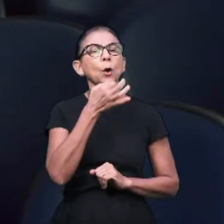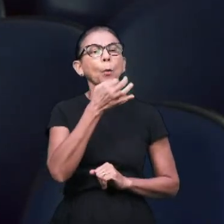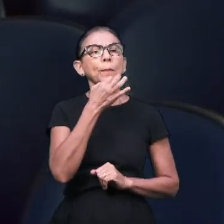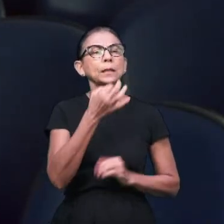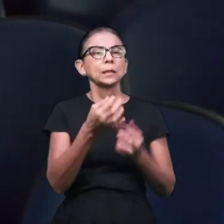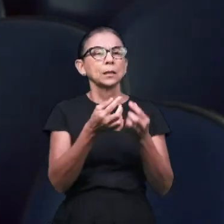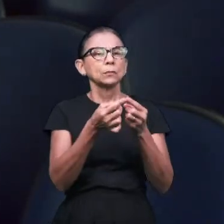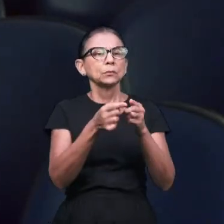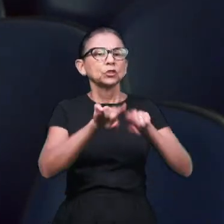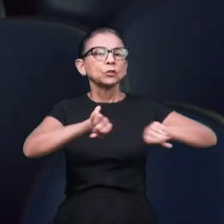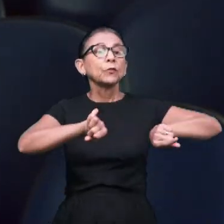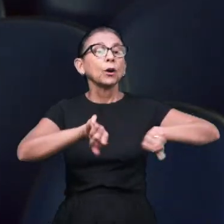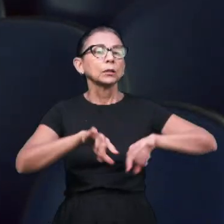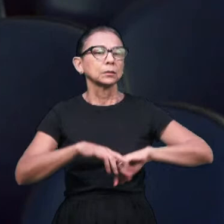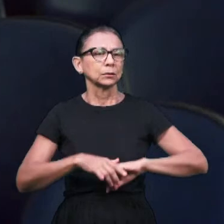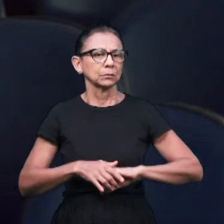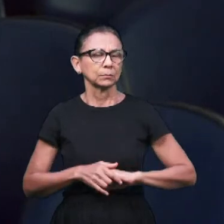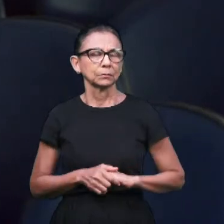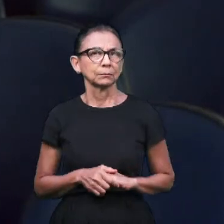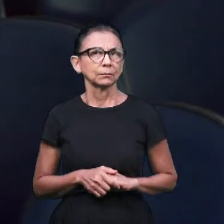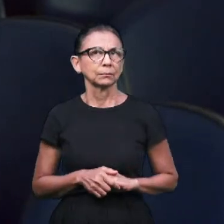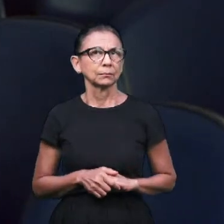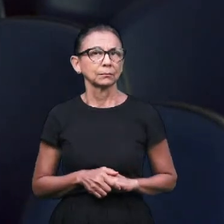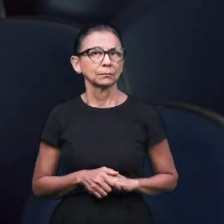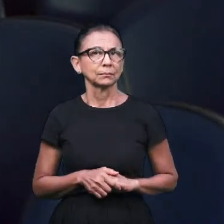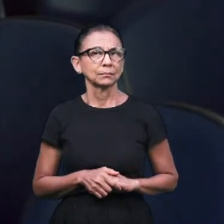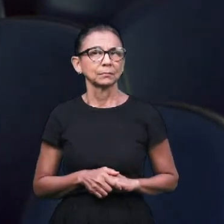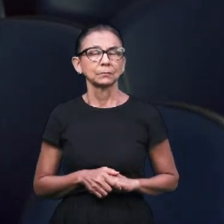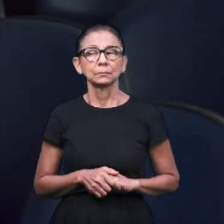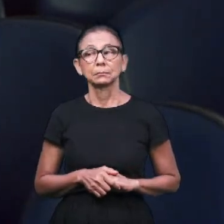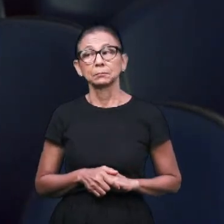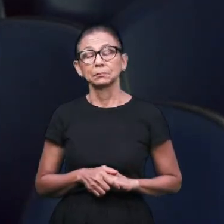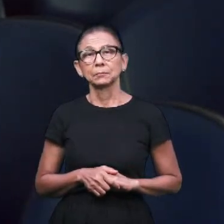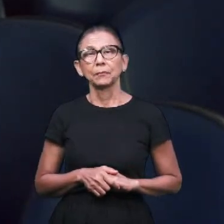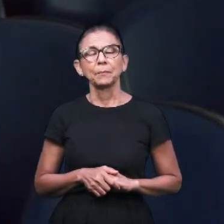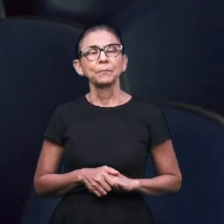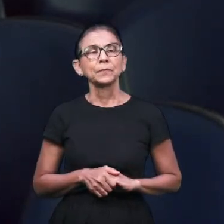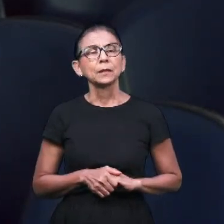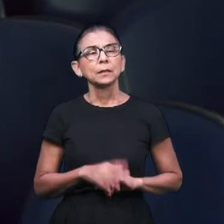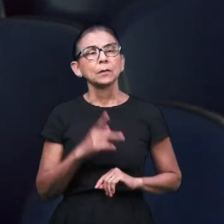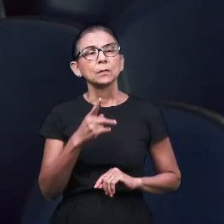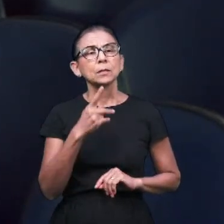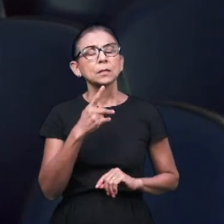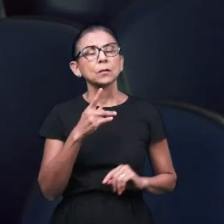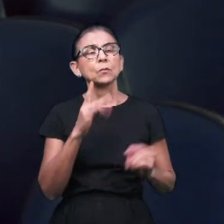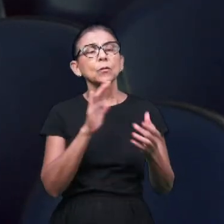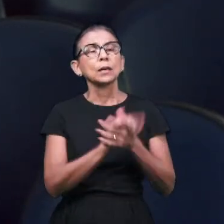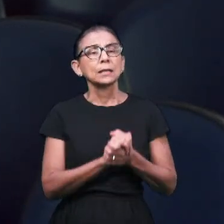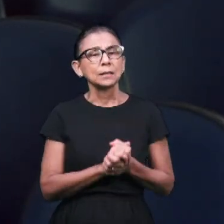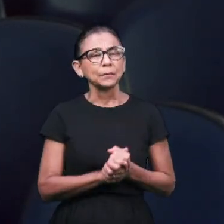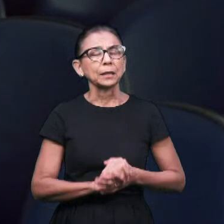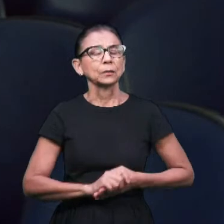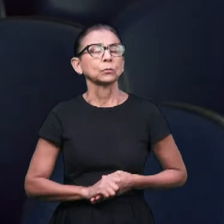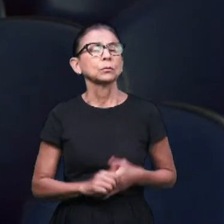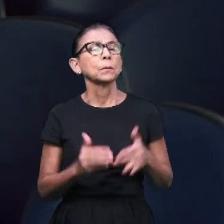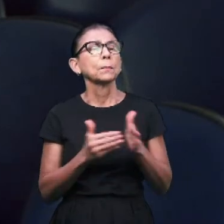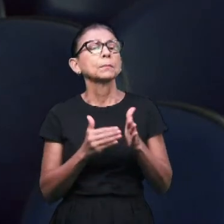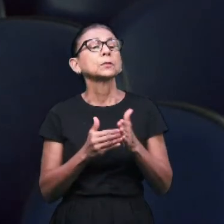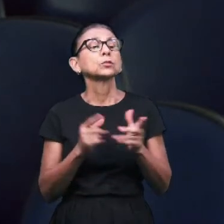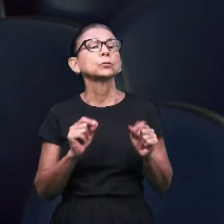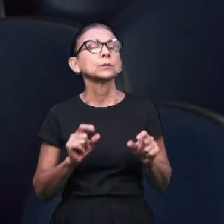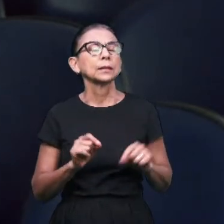esposa ou a esposa? Eles têm que ter uma resposta. O que impediria seu casamento? Aí eu vou perguntando, o que impediria seu casamento?